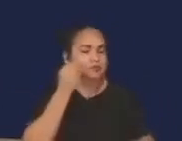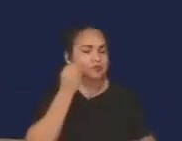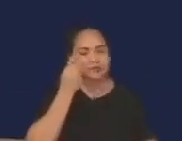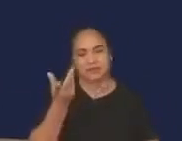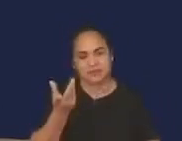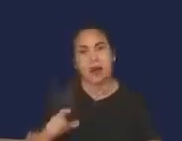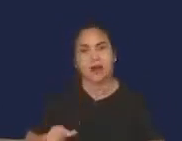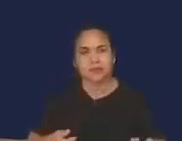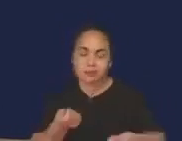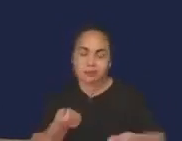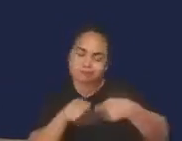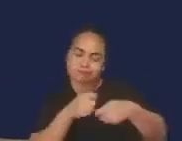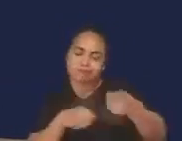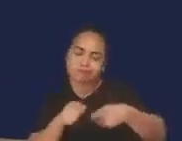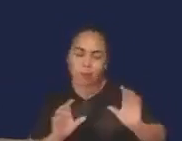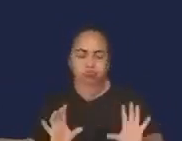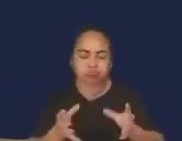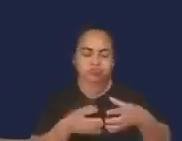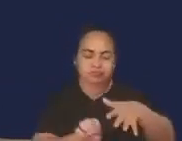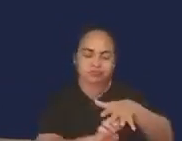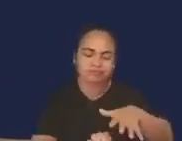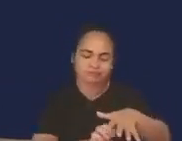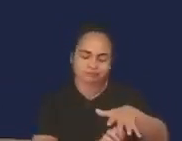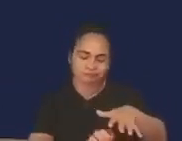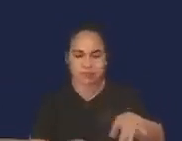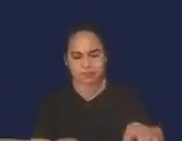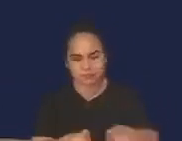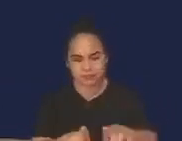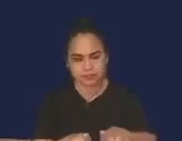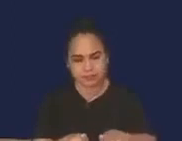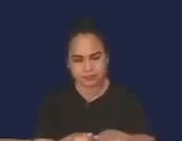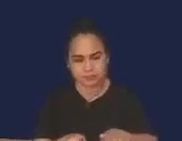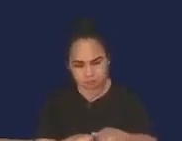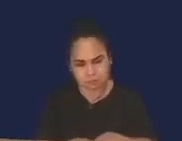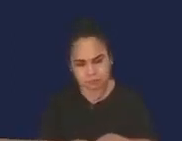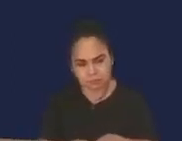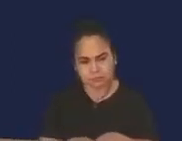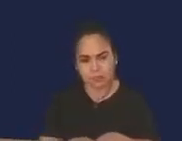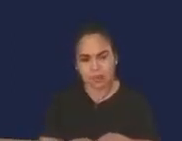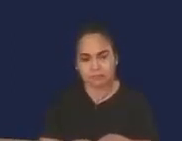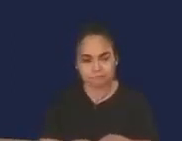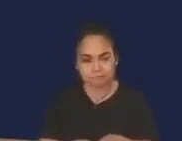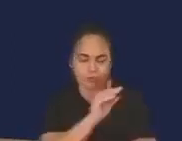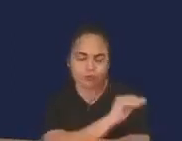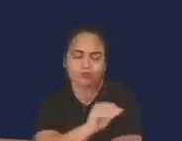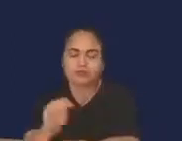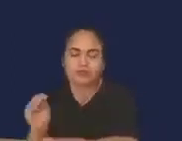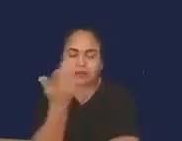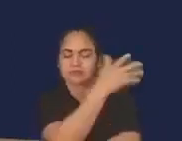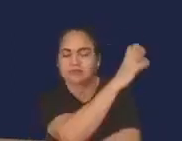conjunto enorme de empresas nesse processo de descarbonização e vamos gerar um meio ambiente adequado para as